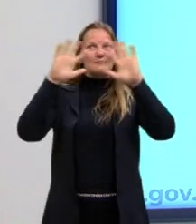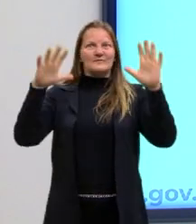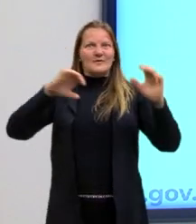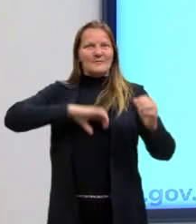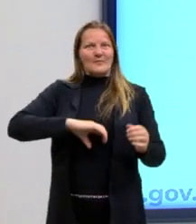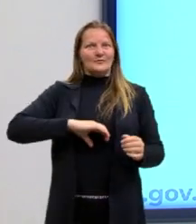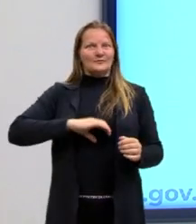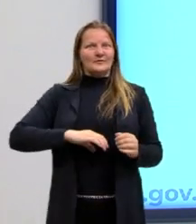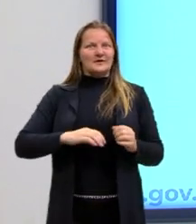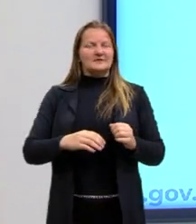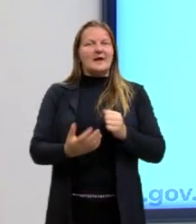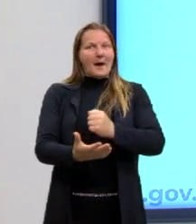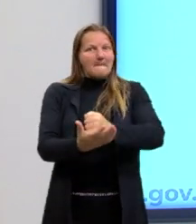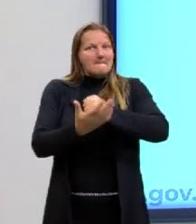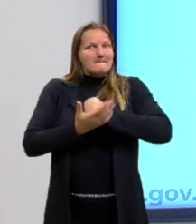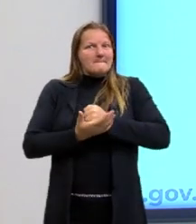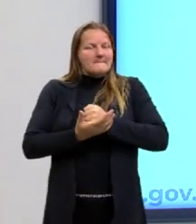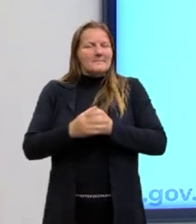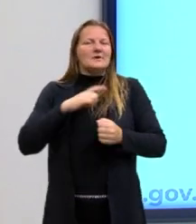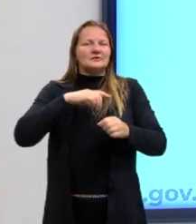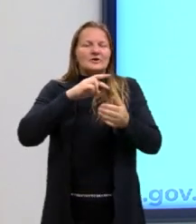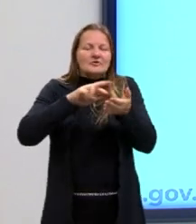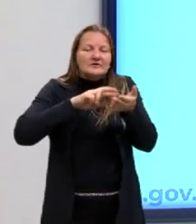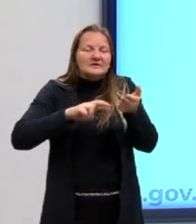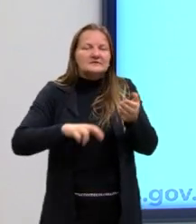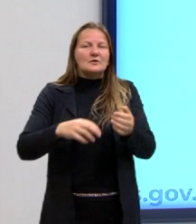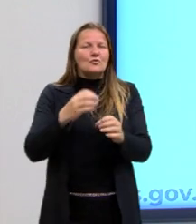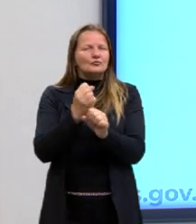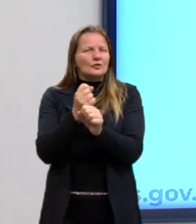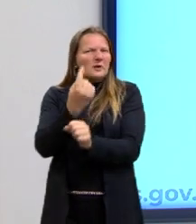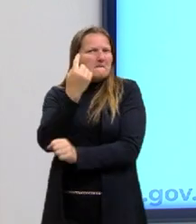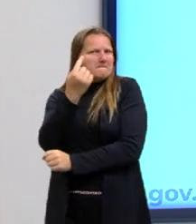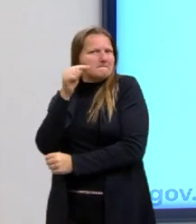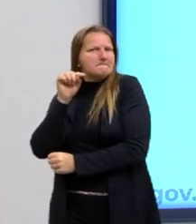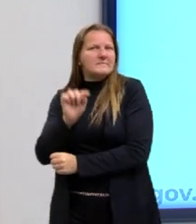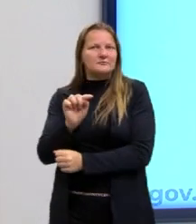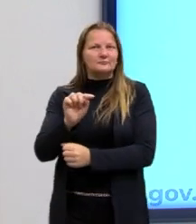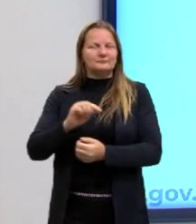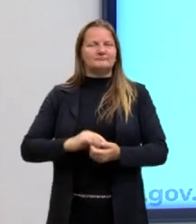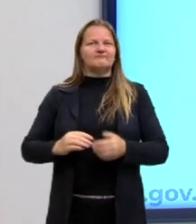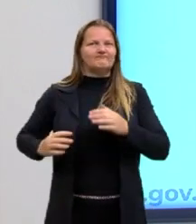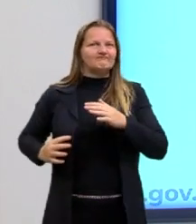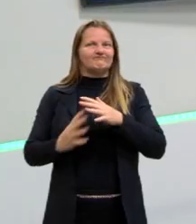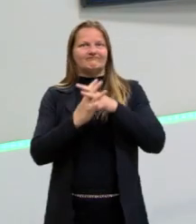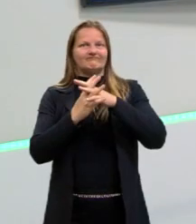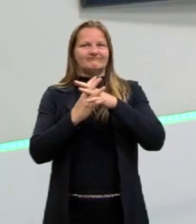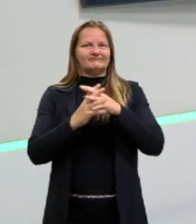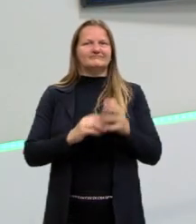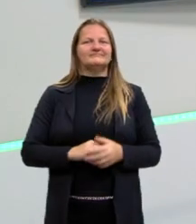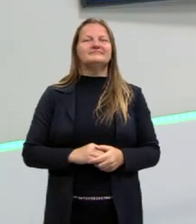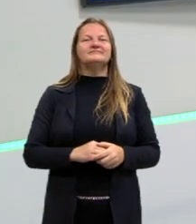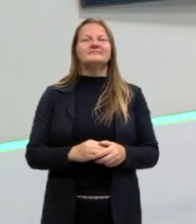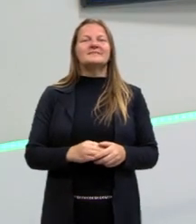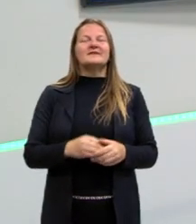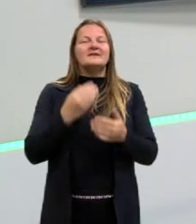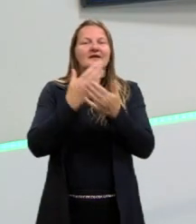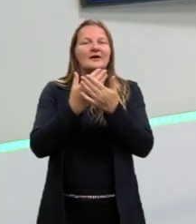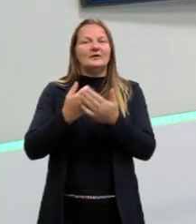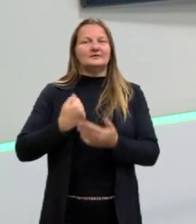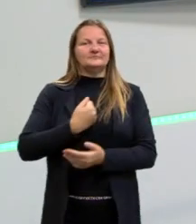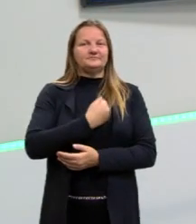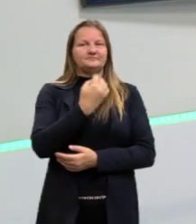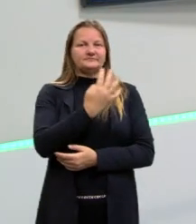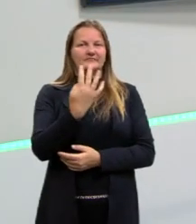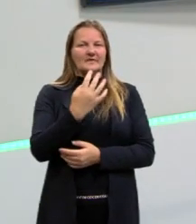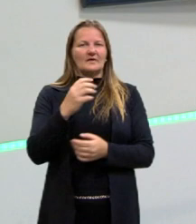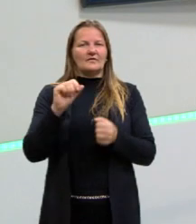portuguesa ajuda a ter uma redação nota mil, né? Então, se na nossa aula 44 a